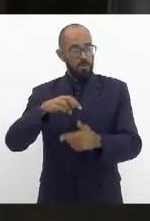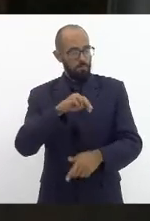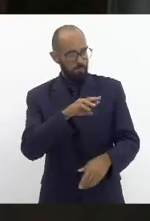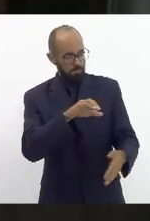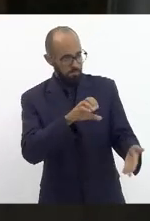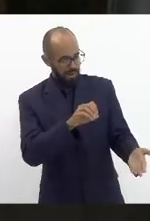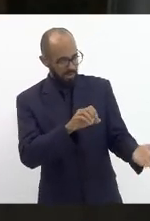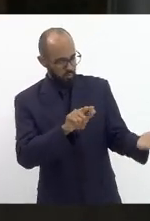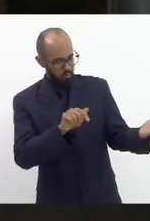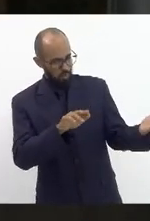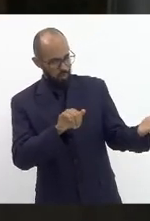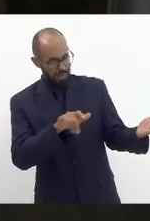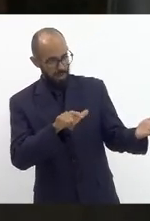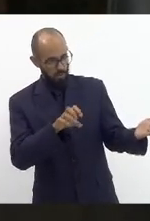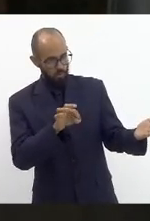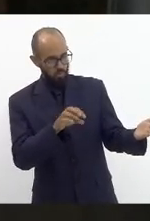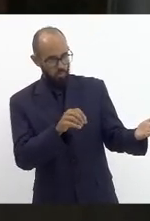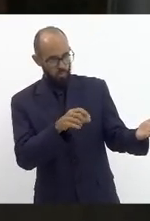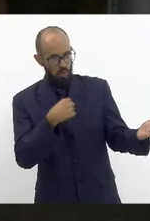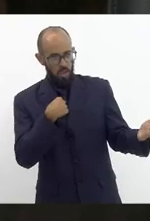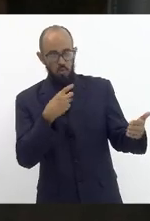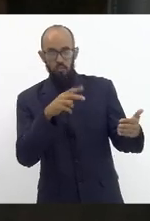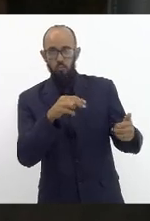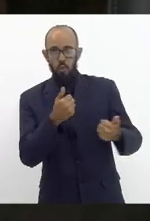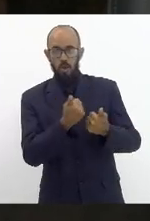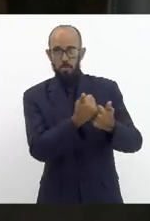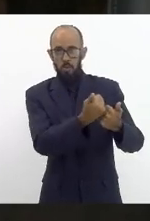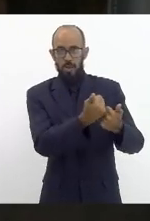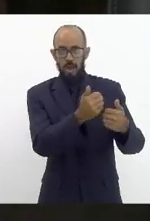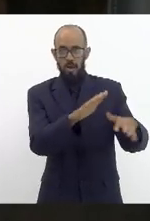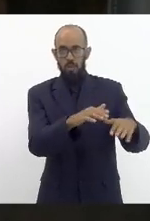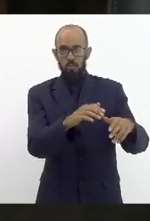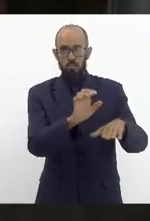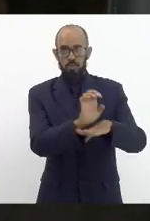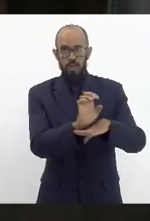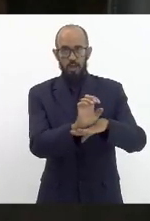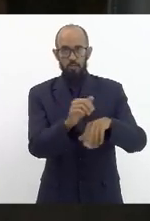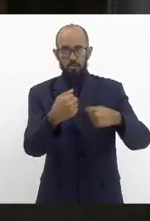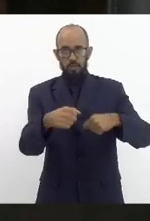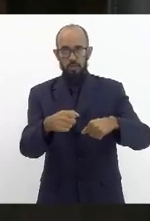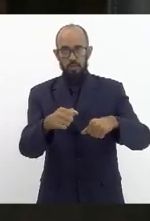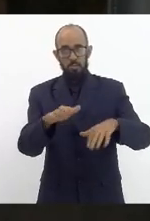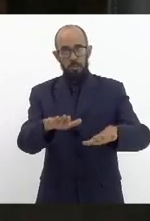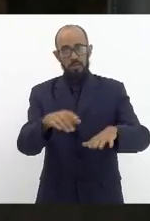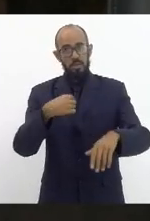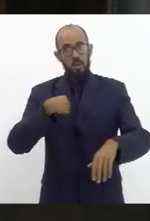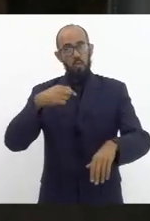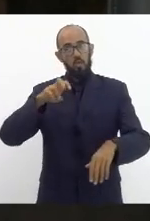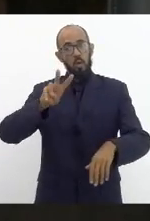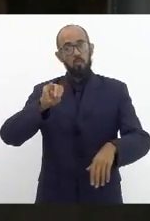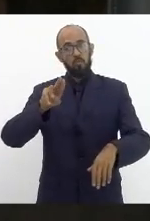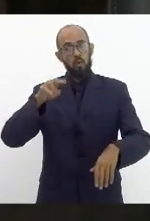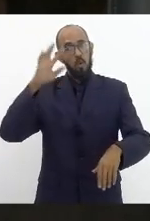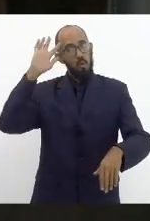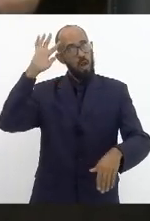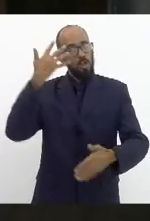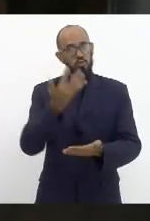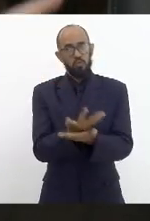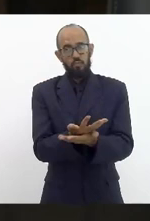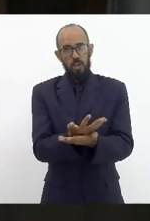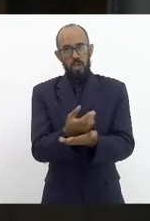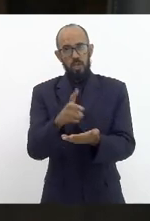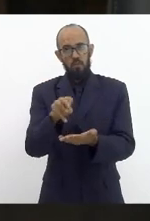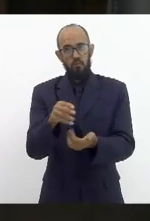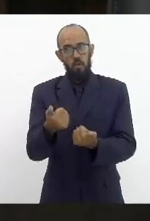é justo e o Estado precisa, mas eu não sou aquele que decide. Eu vou me empenhar, me comprometo